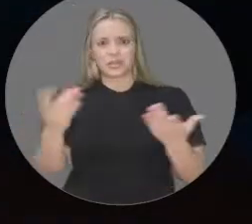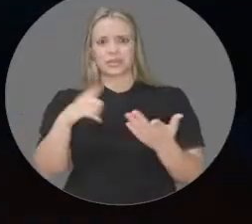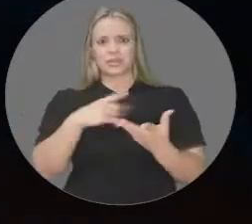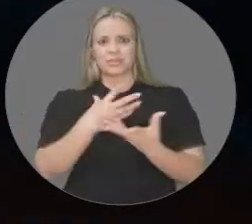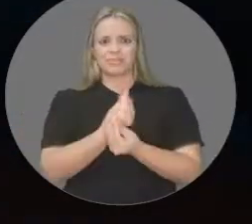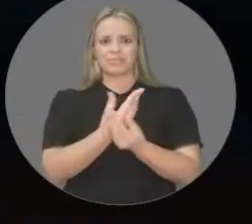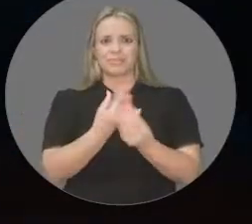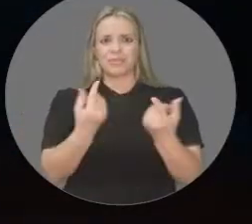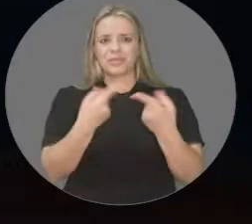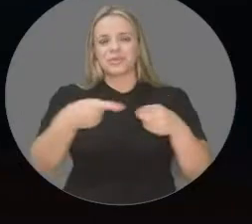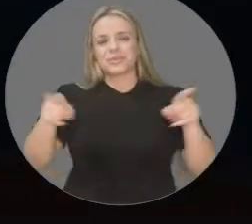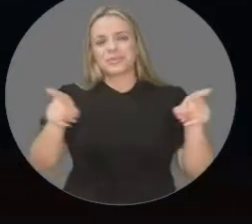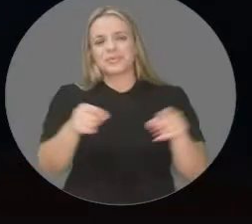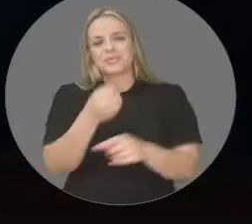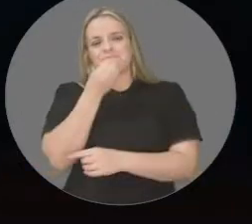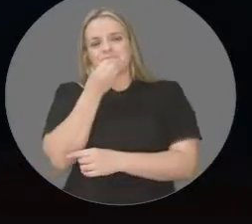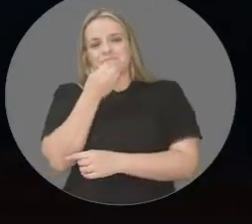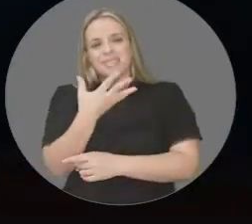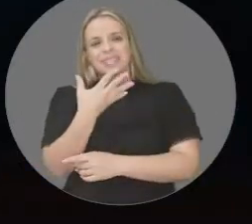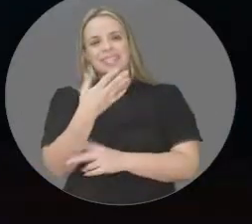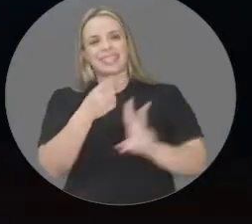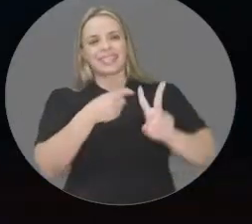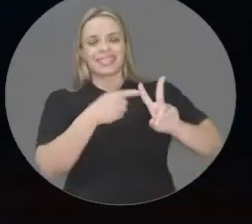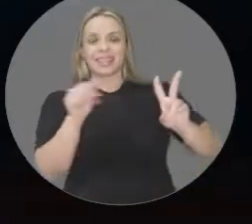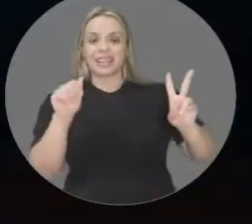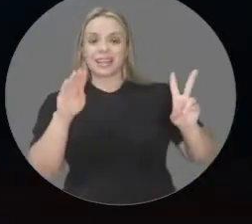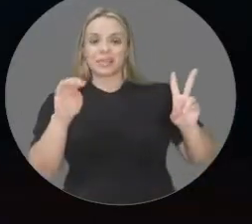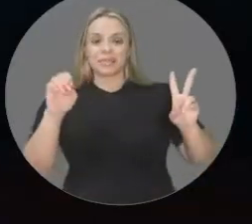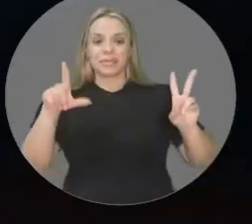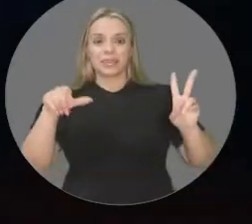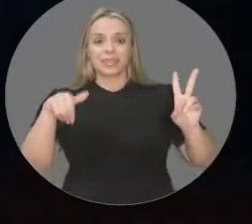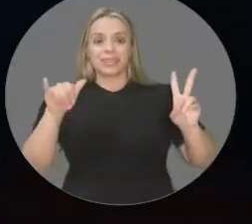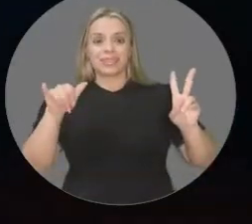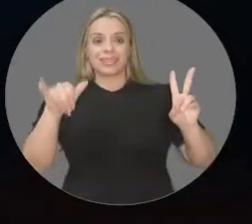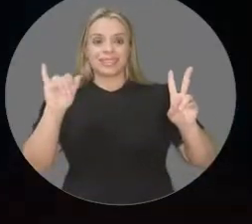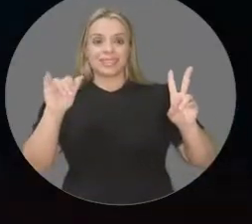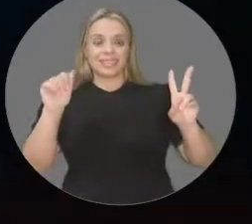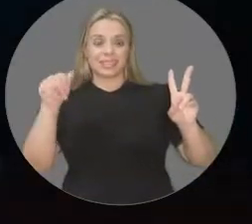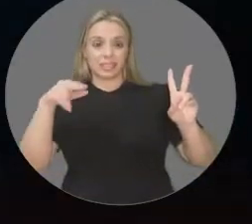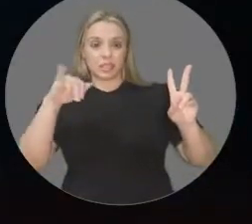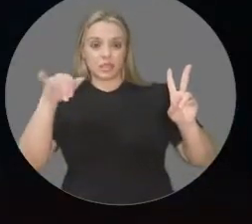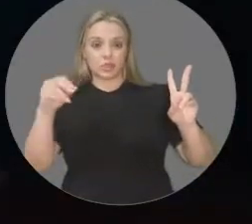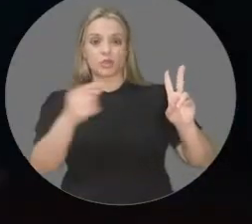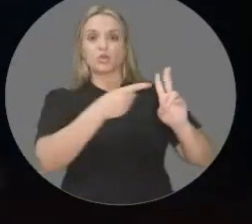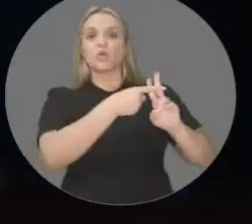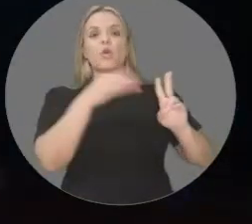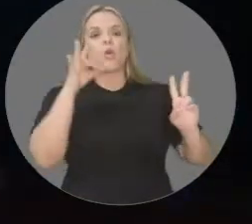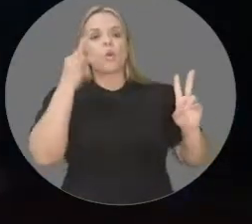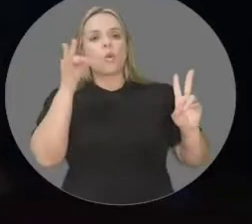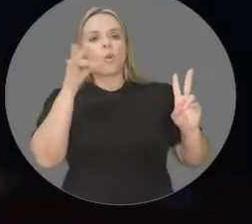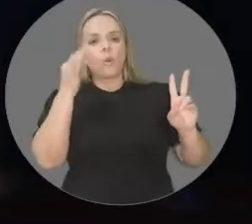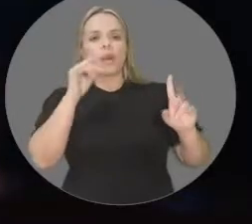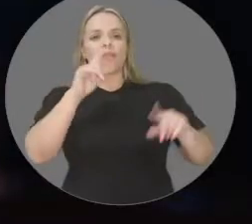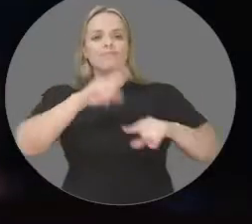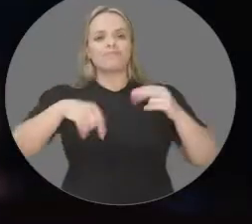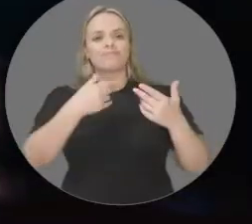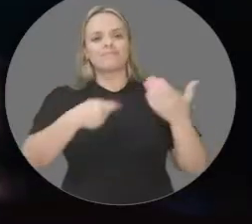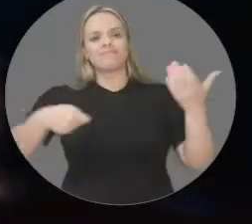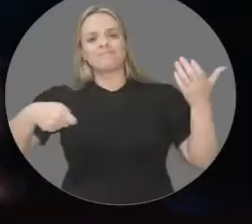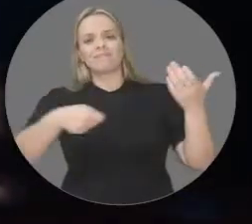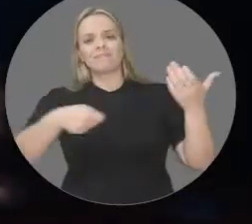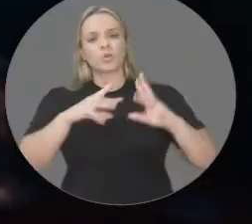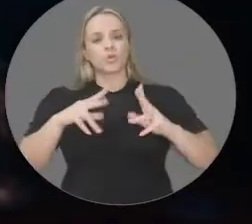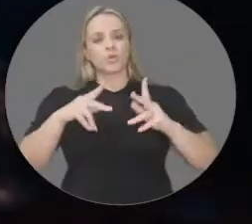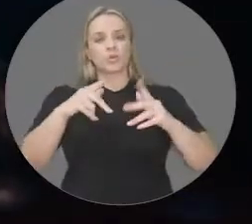programa traz grandes nomes da música brasileira produzida em Mato Grosso. Esse programa é viabilizado com recursos públicos